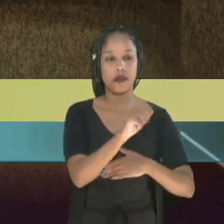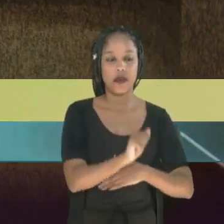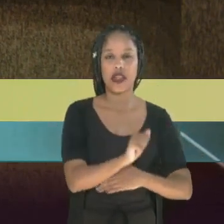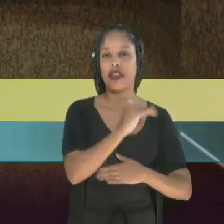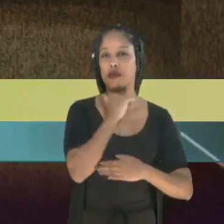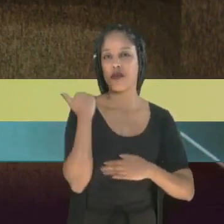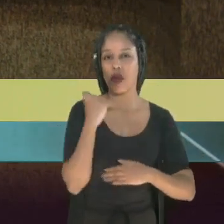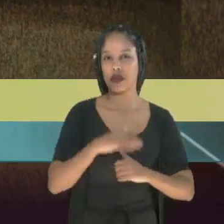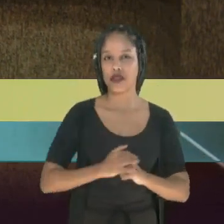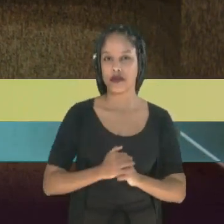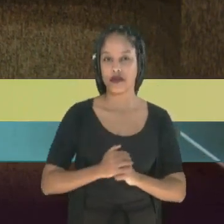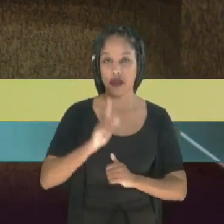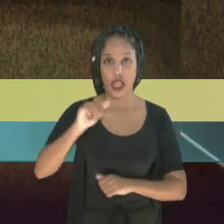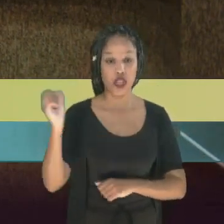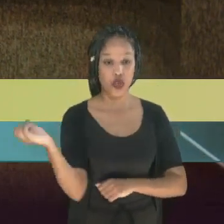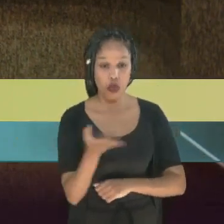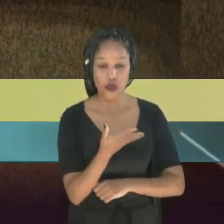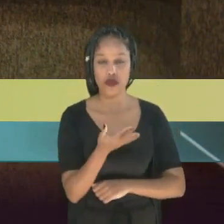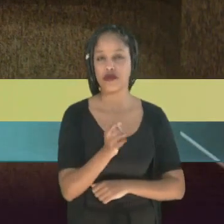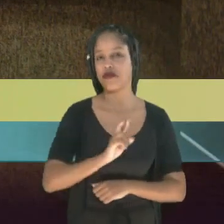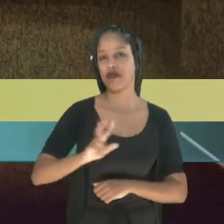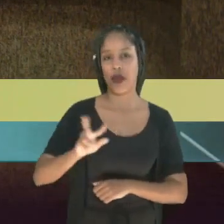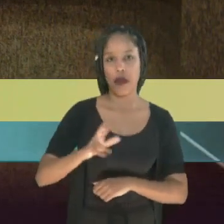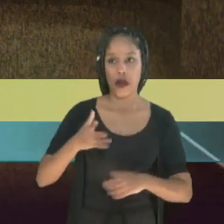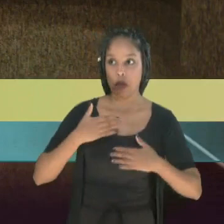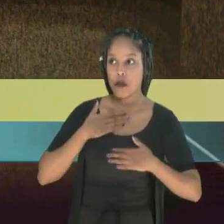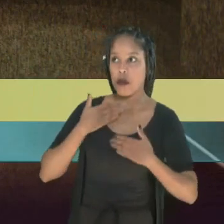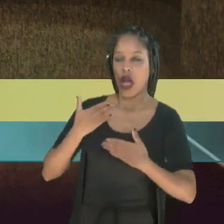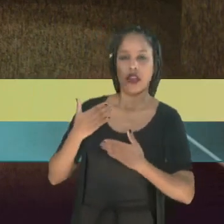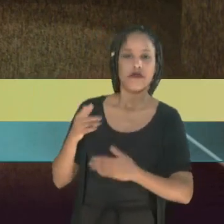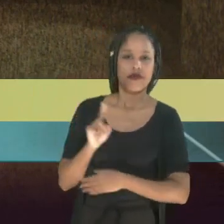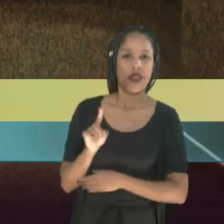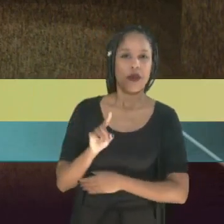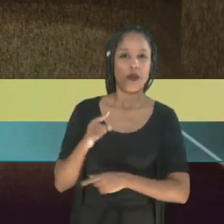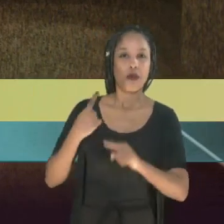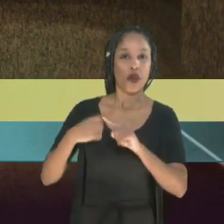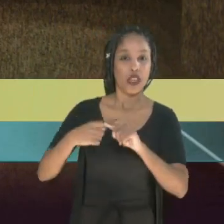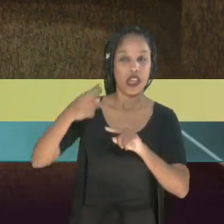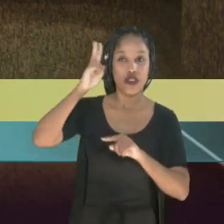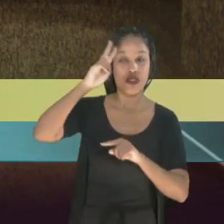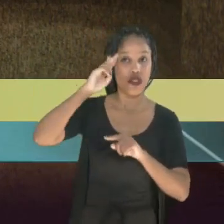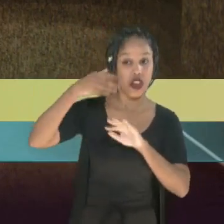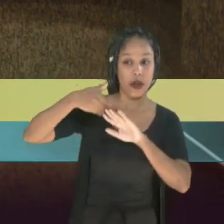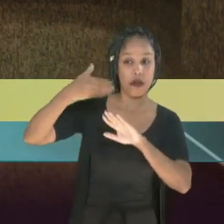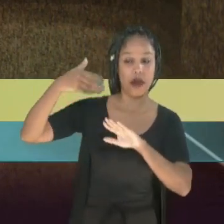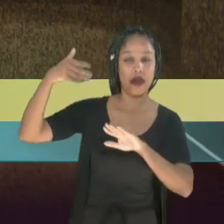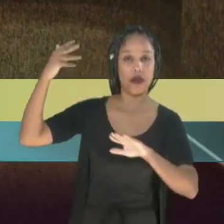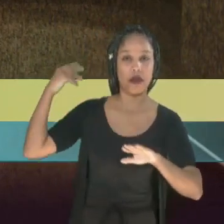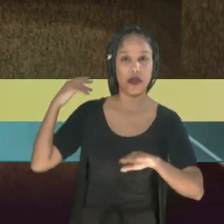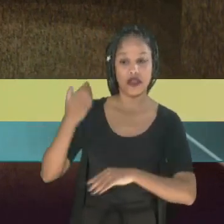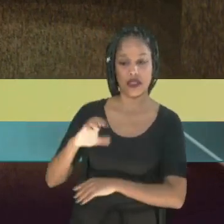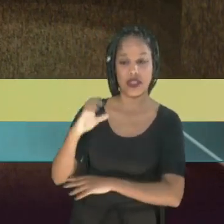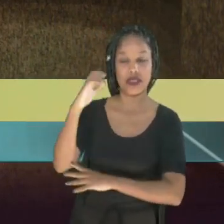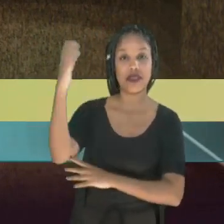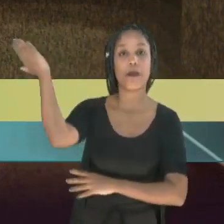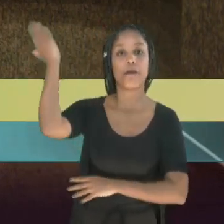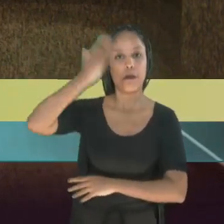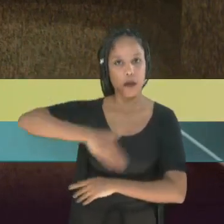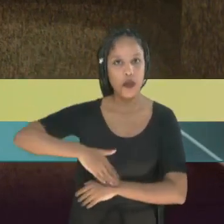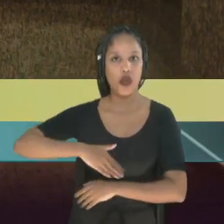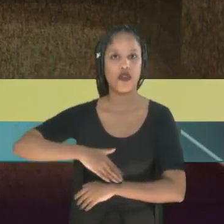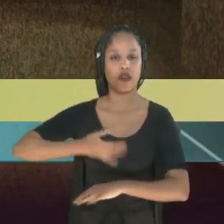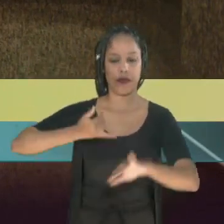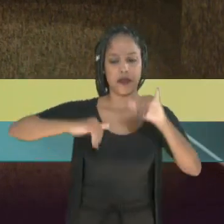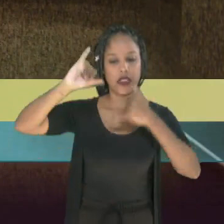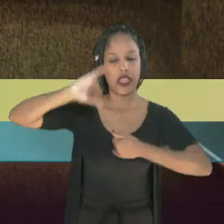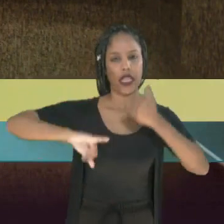deve causar espanto aos desavisados, pois em diversas épocas da nossa história, quando a ciência comprova que determinados